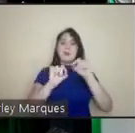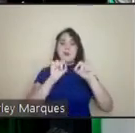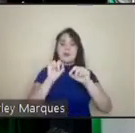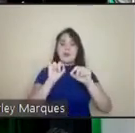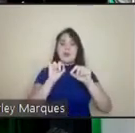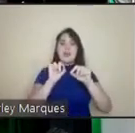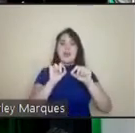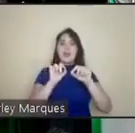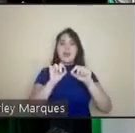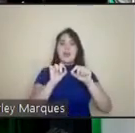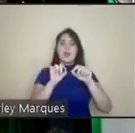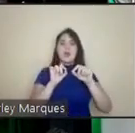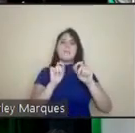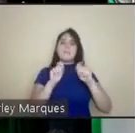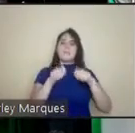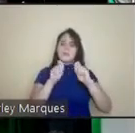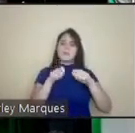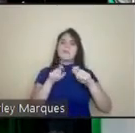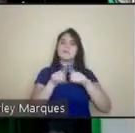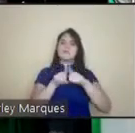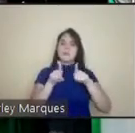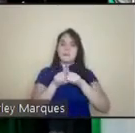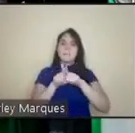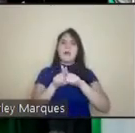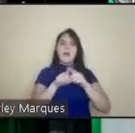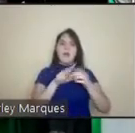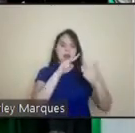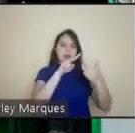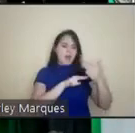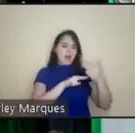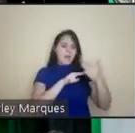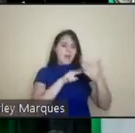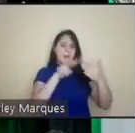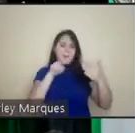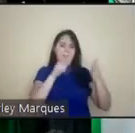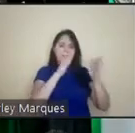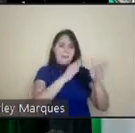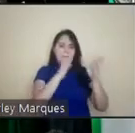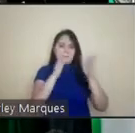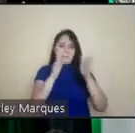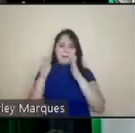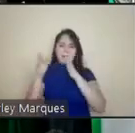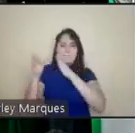dele você pode ler separadamente. Termina que foi construído de uma forma